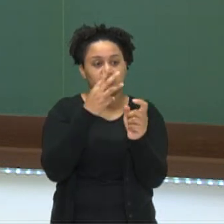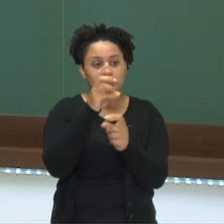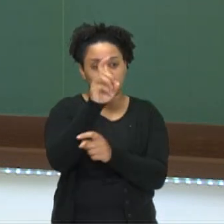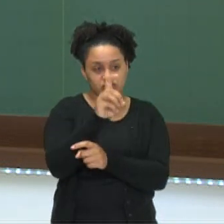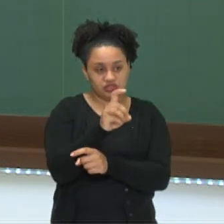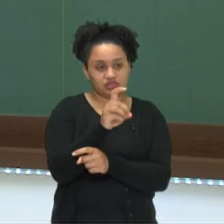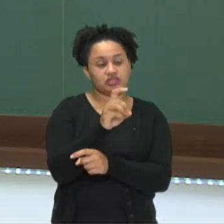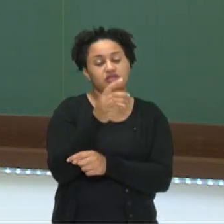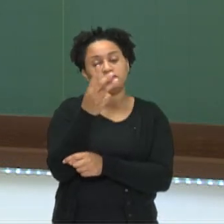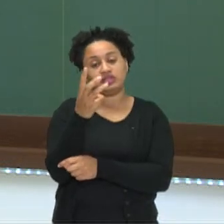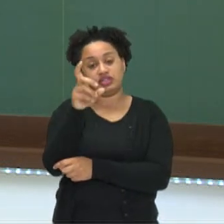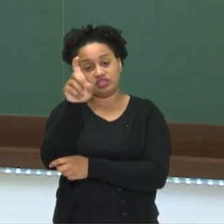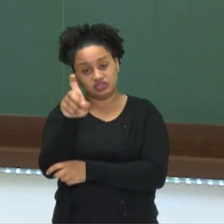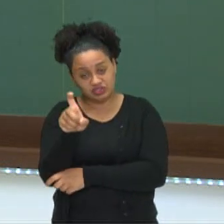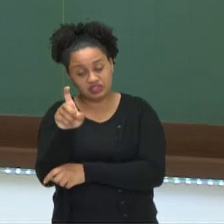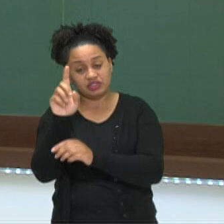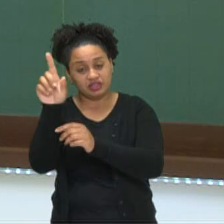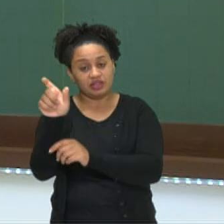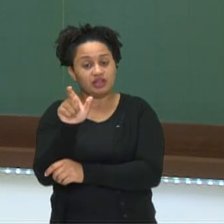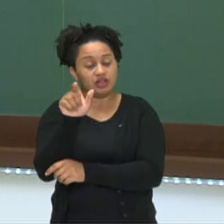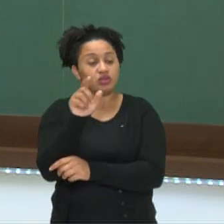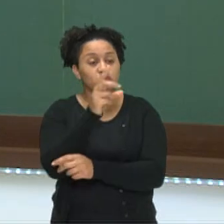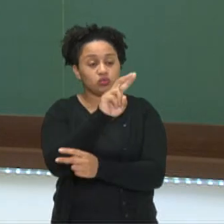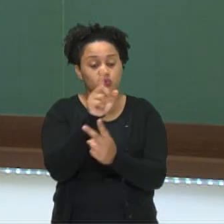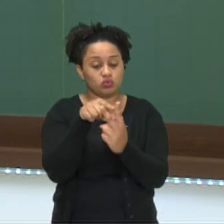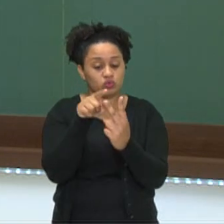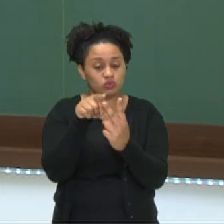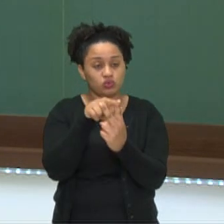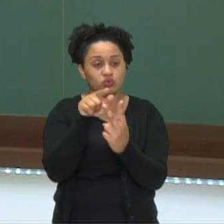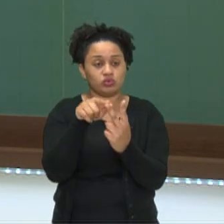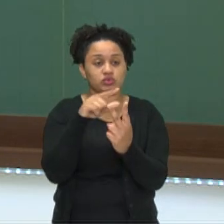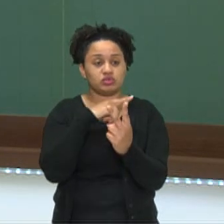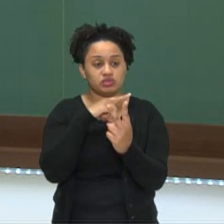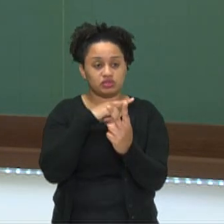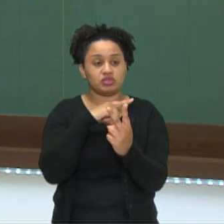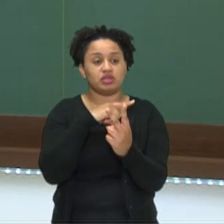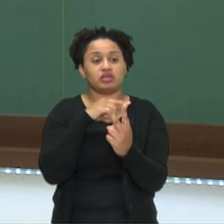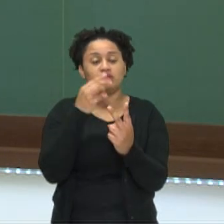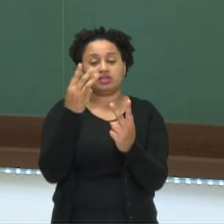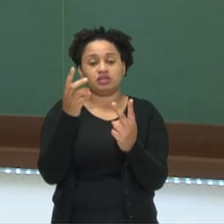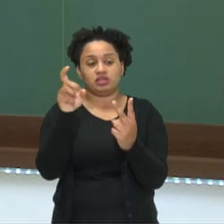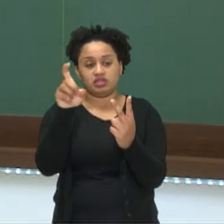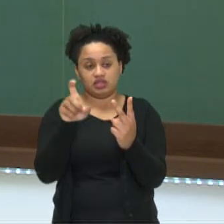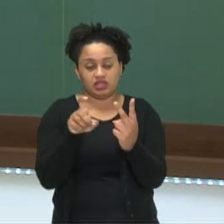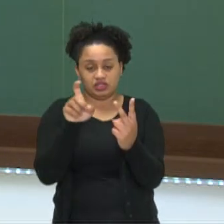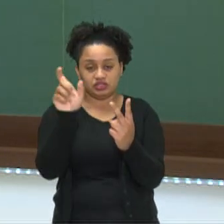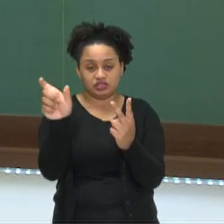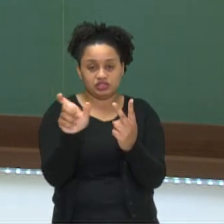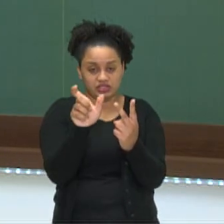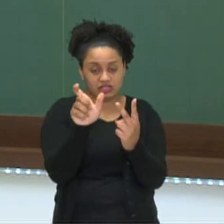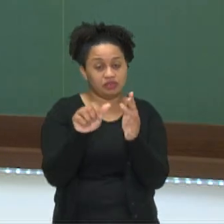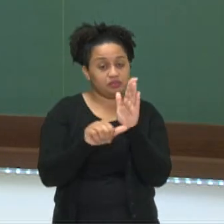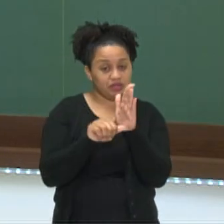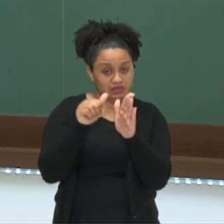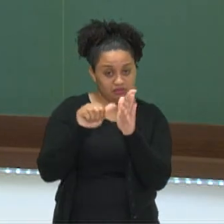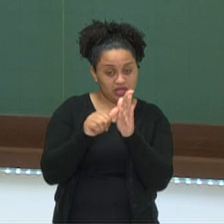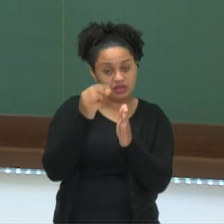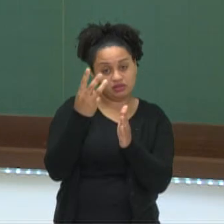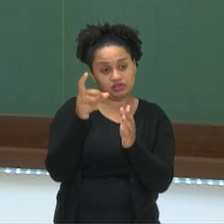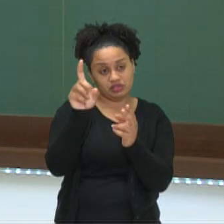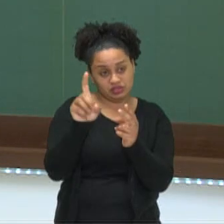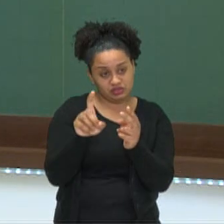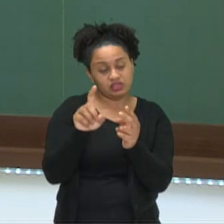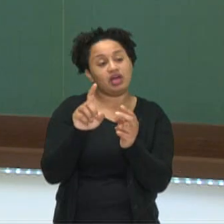Então, 3x é o fator que aparece em todos. Então, a gente coloca ele em todos os monômios. Então, a gente coloca ele na frente. Então, a gente